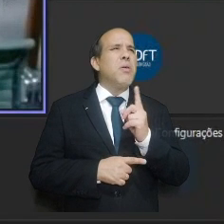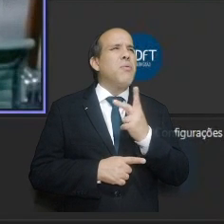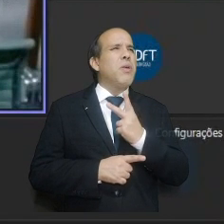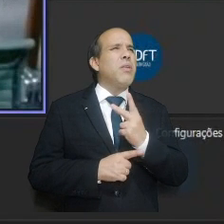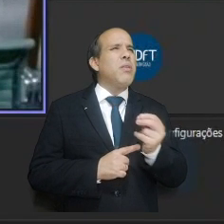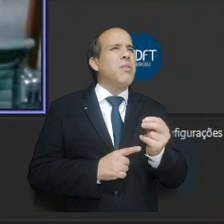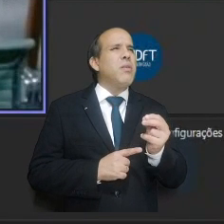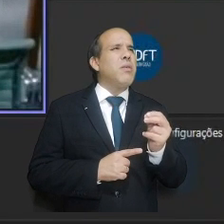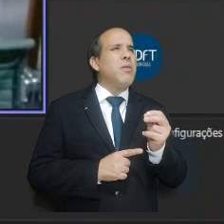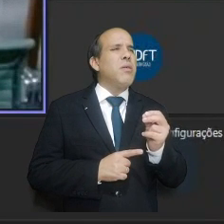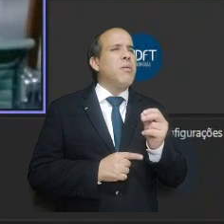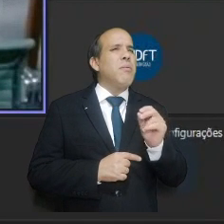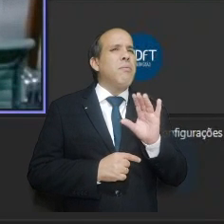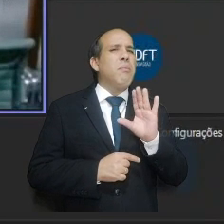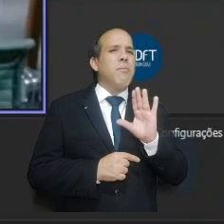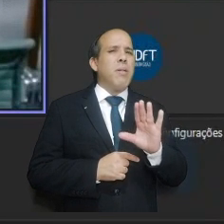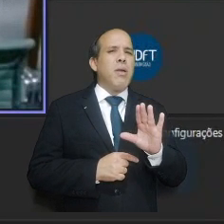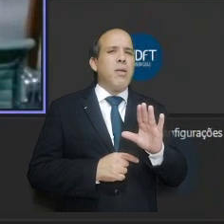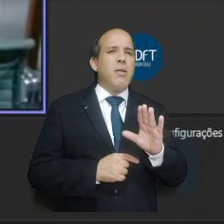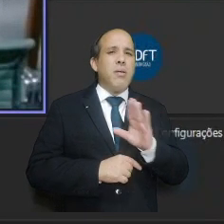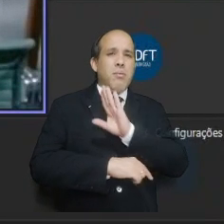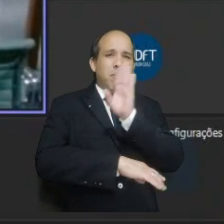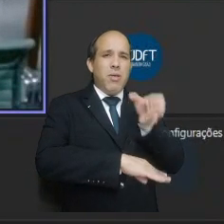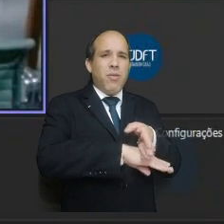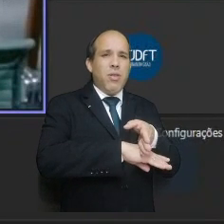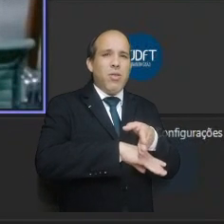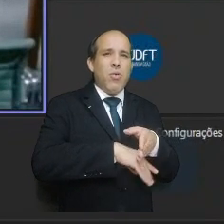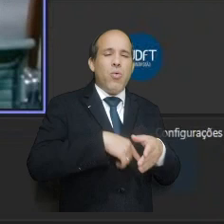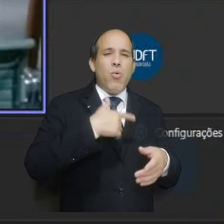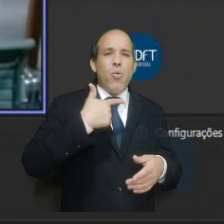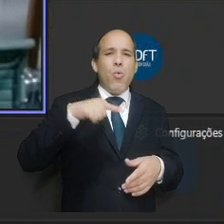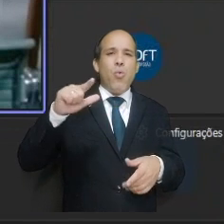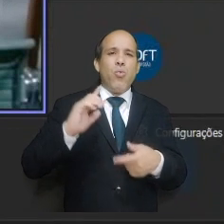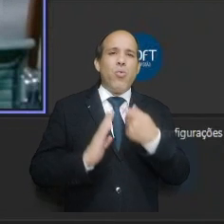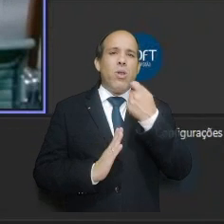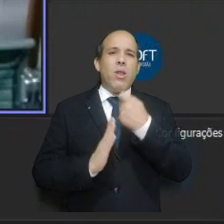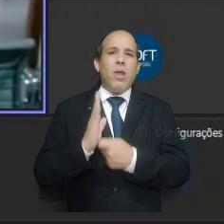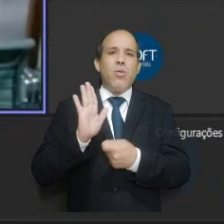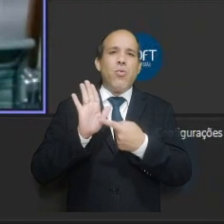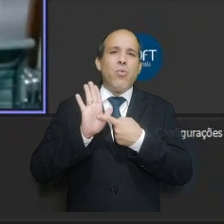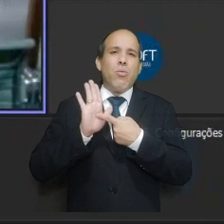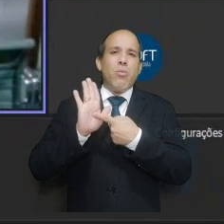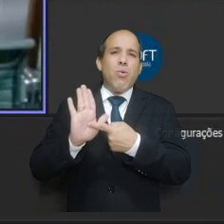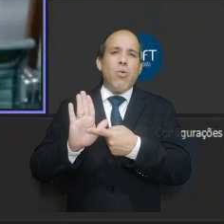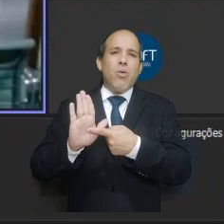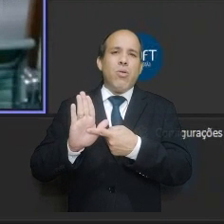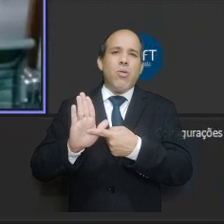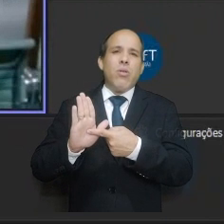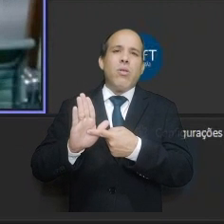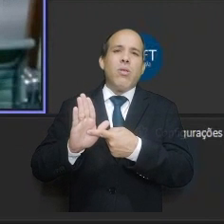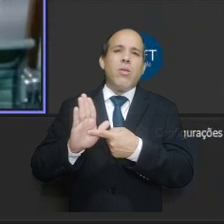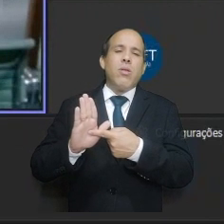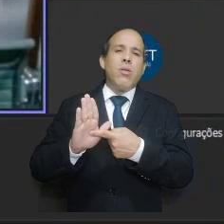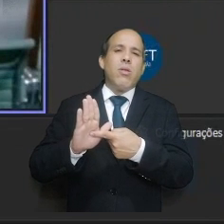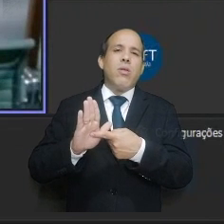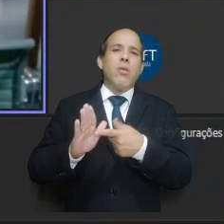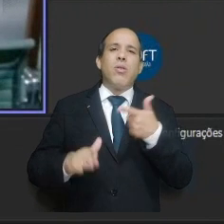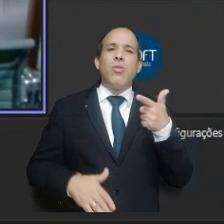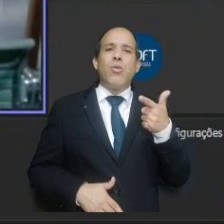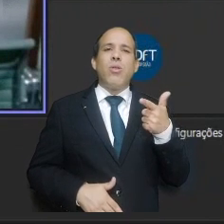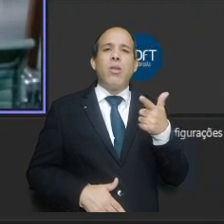vencido, não posso dizer vencido, que não existe essa questão de vencido. Prevaleceu os dois laudos que mostram a